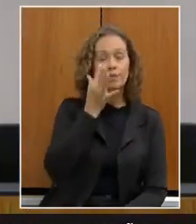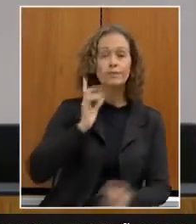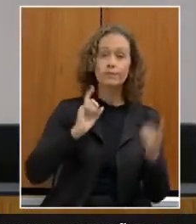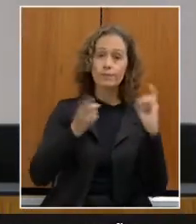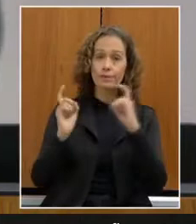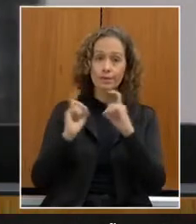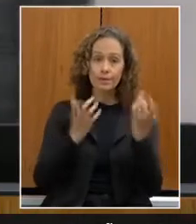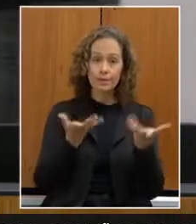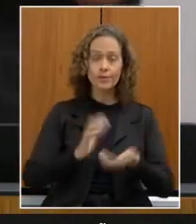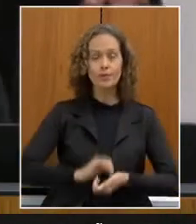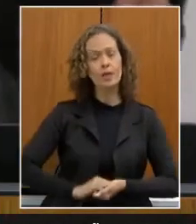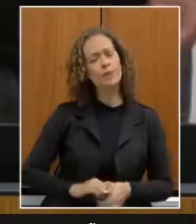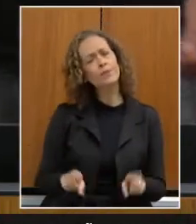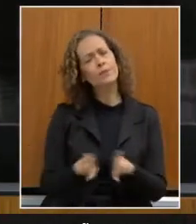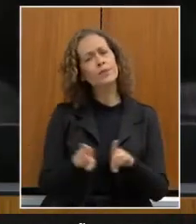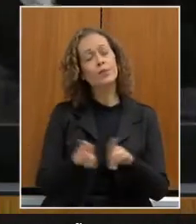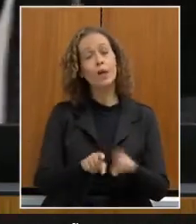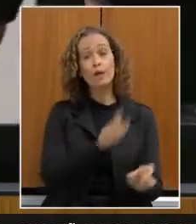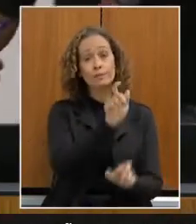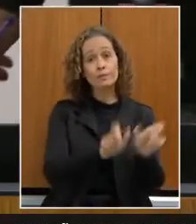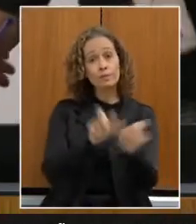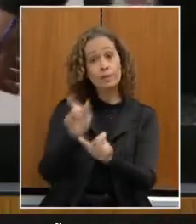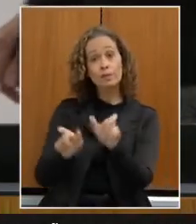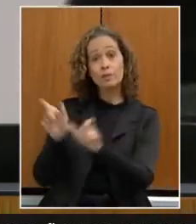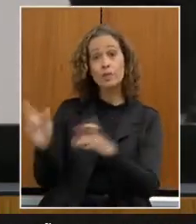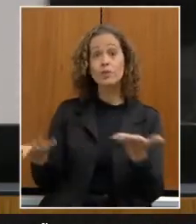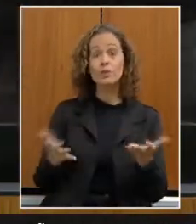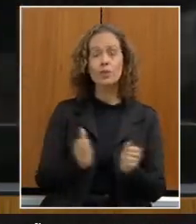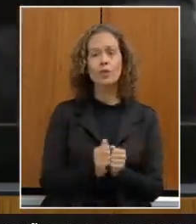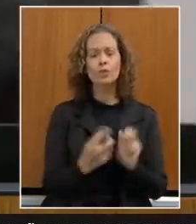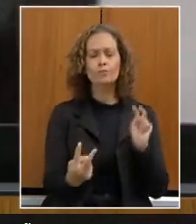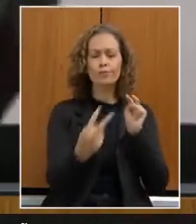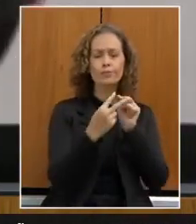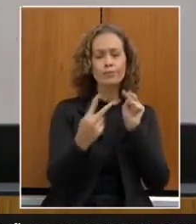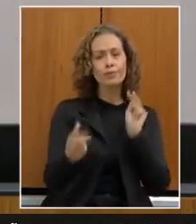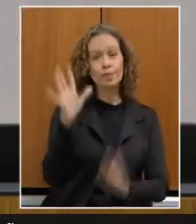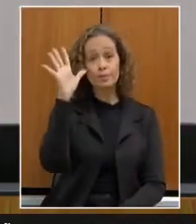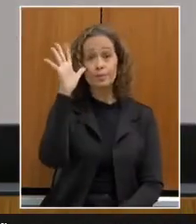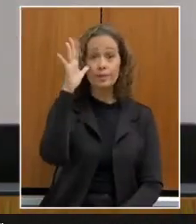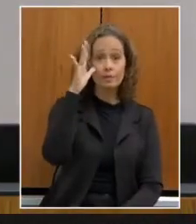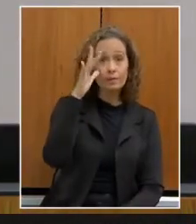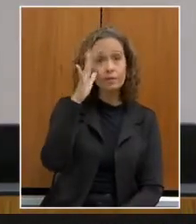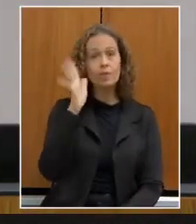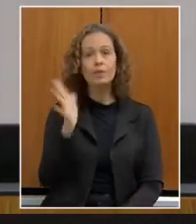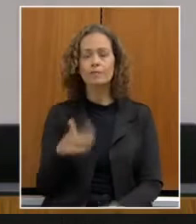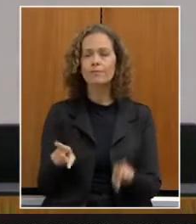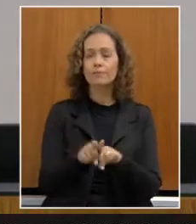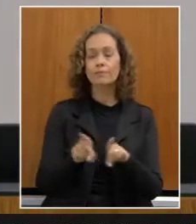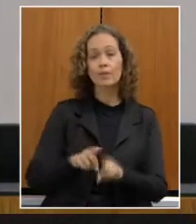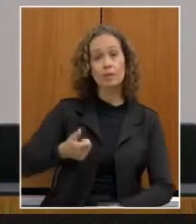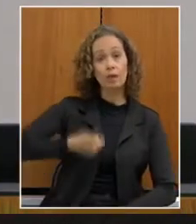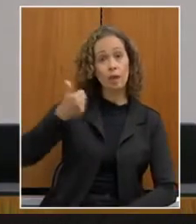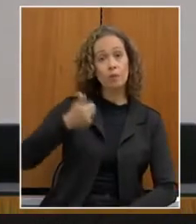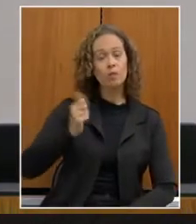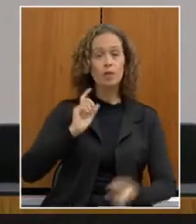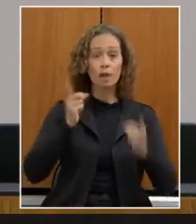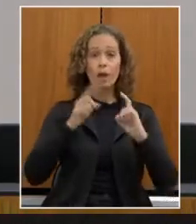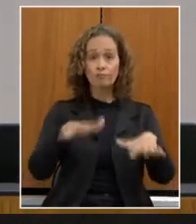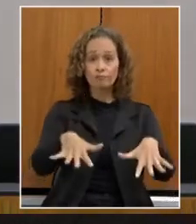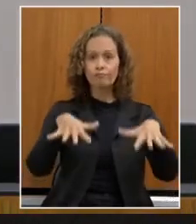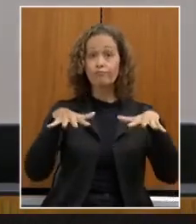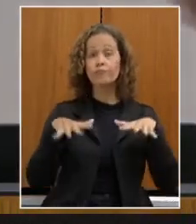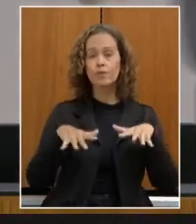bem como aqueles que estão remotamente participando desta primeira audiência da Assembleia